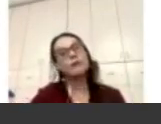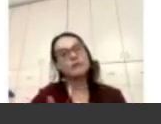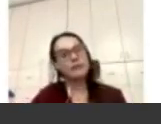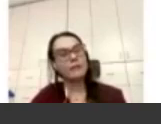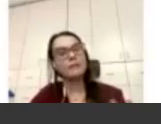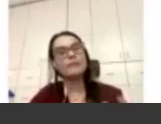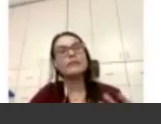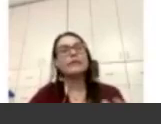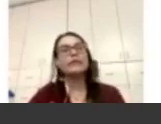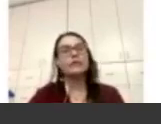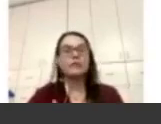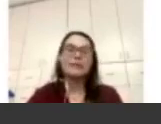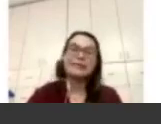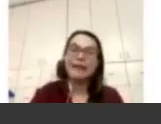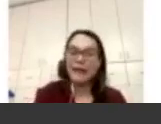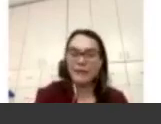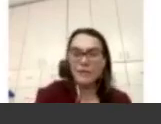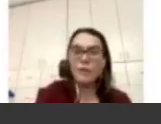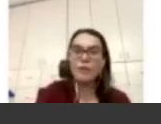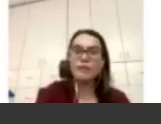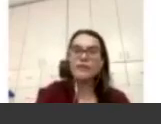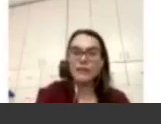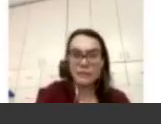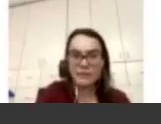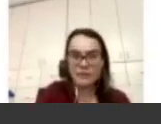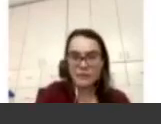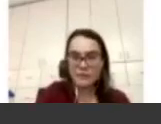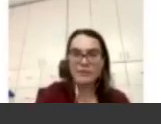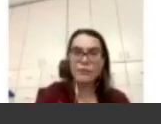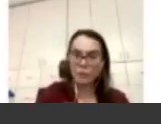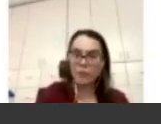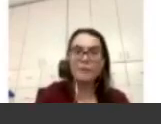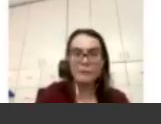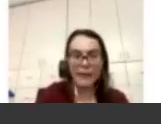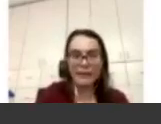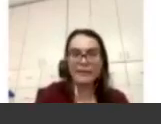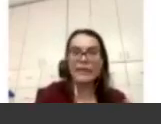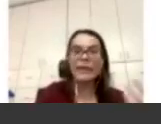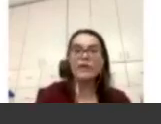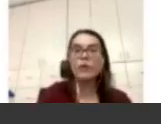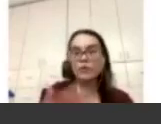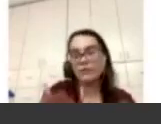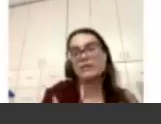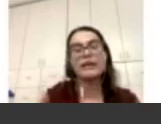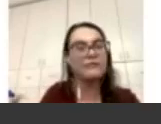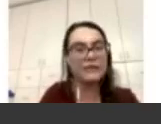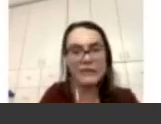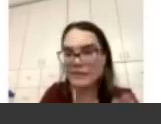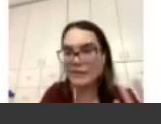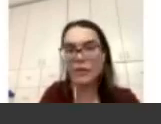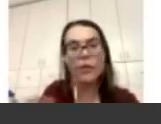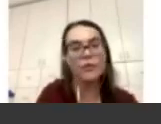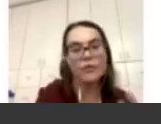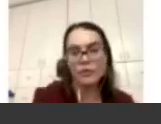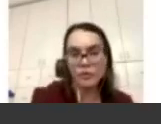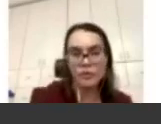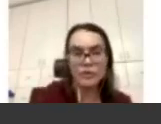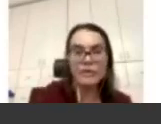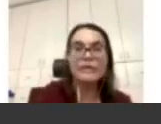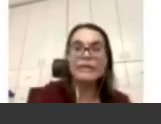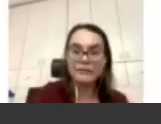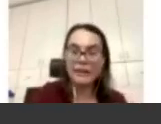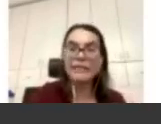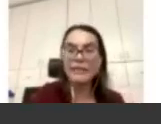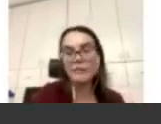vários bons exemplos e nós somos citados enquanto exemplos, inclusive o programa PAC, em outras revistas, em outros